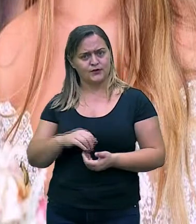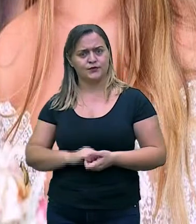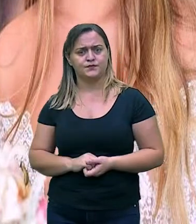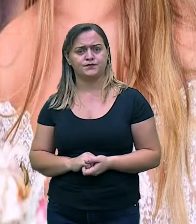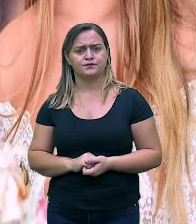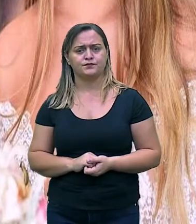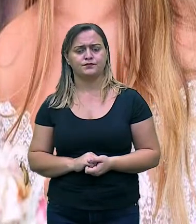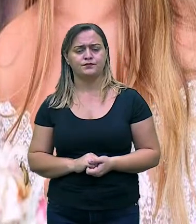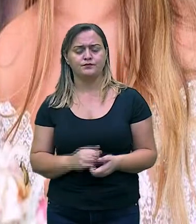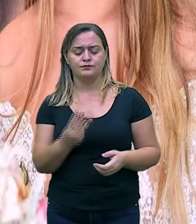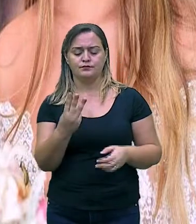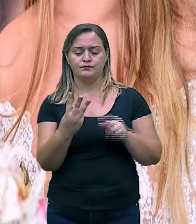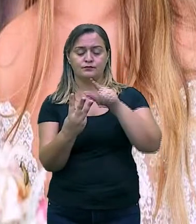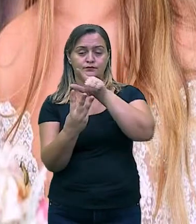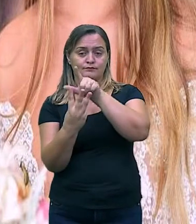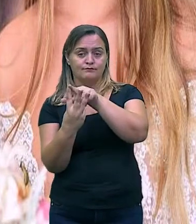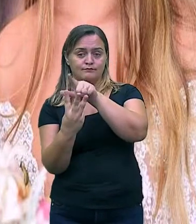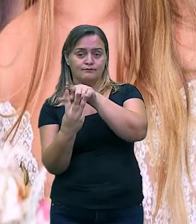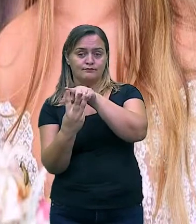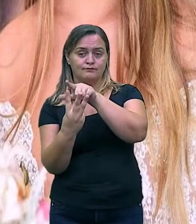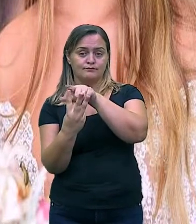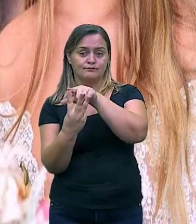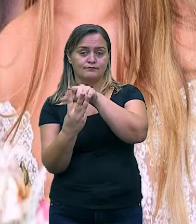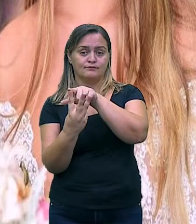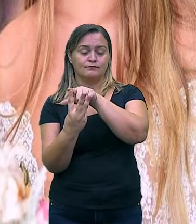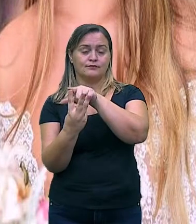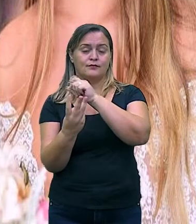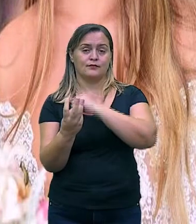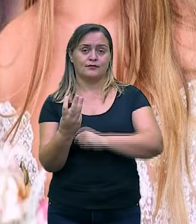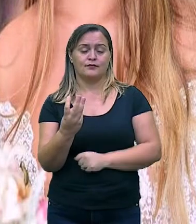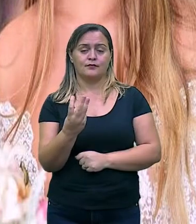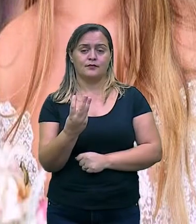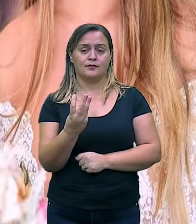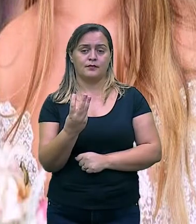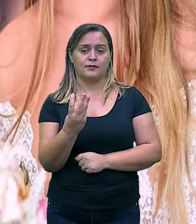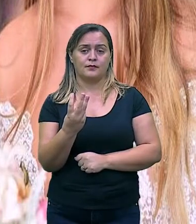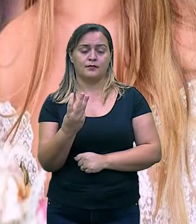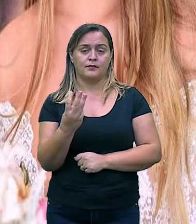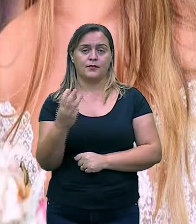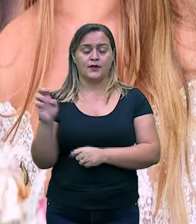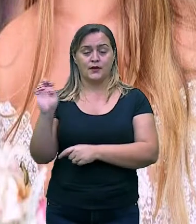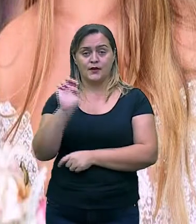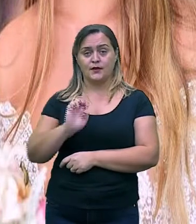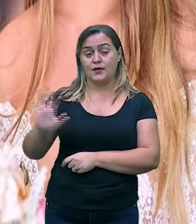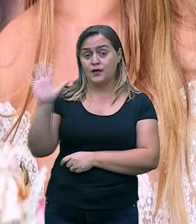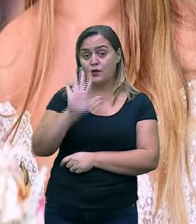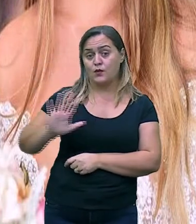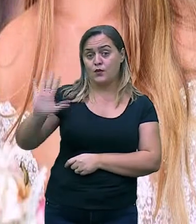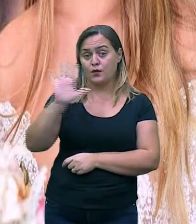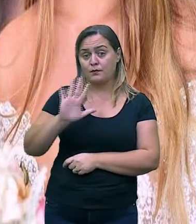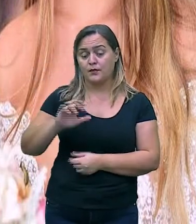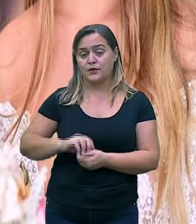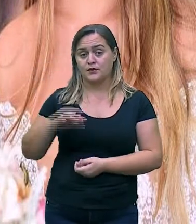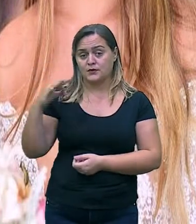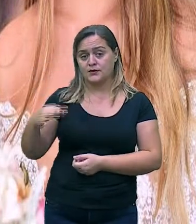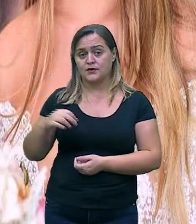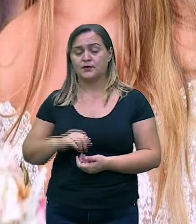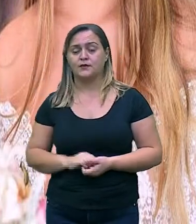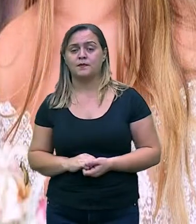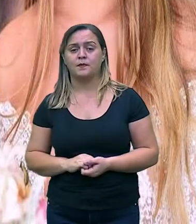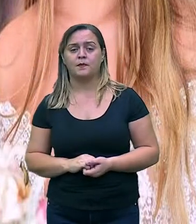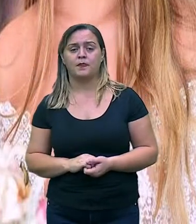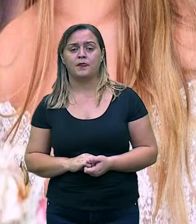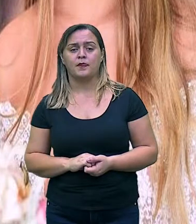da Europa, europeia, ou a cultura branca, podemos dizer assim. E nós temos, mudando de